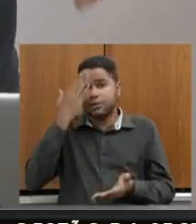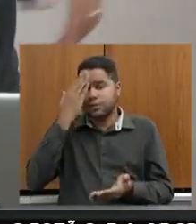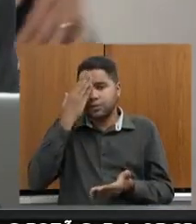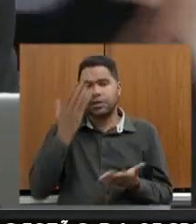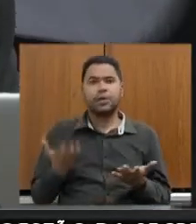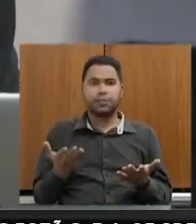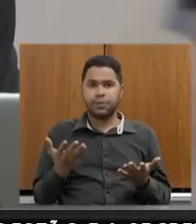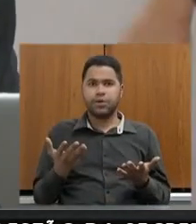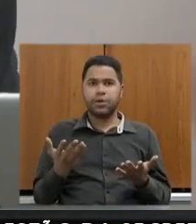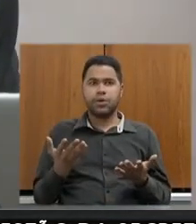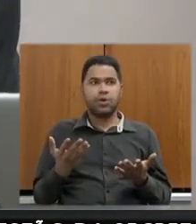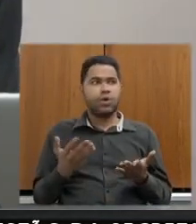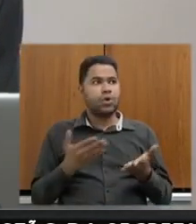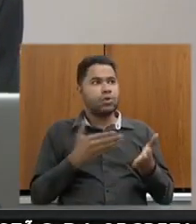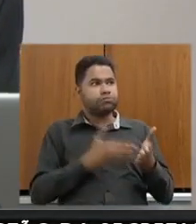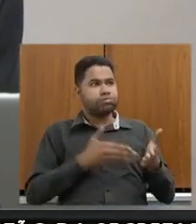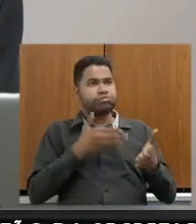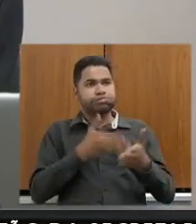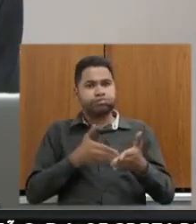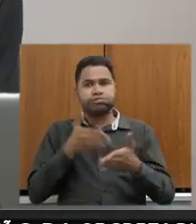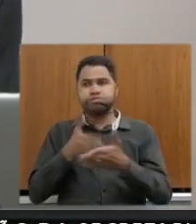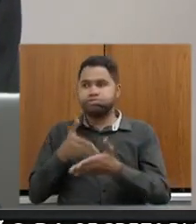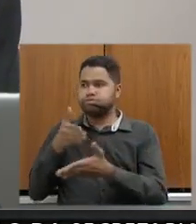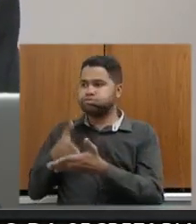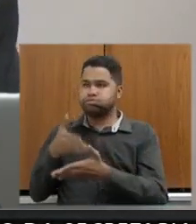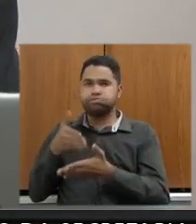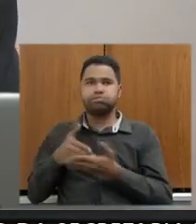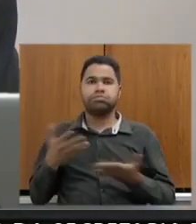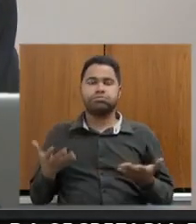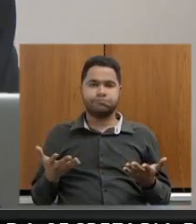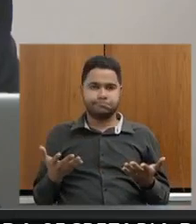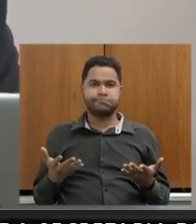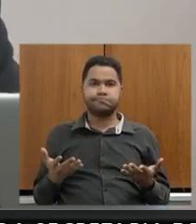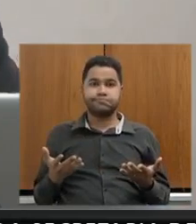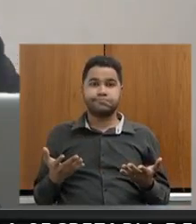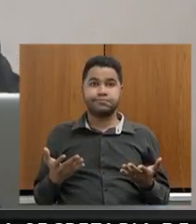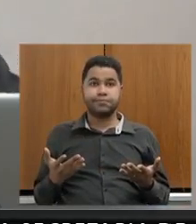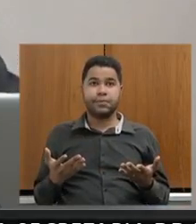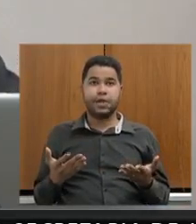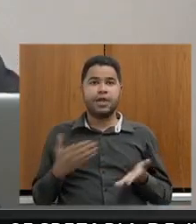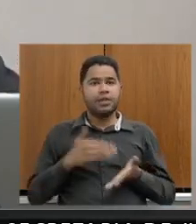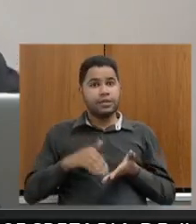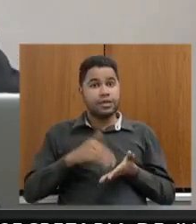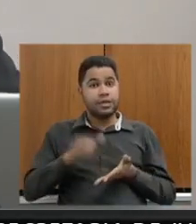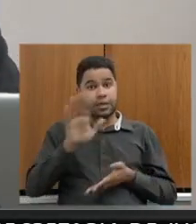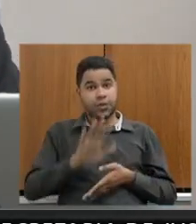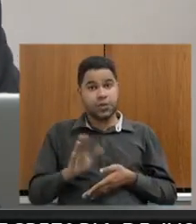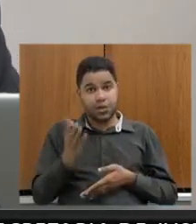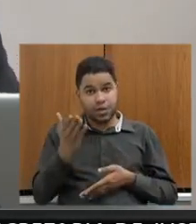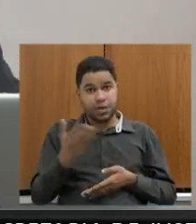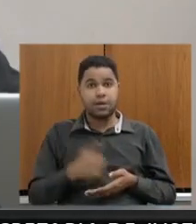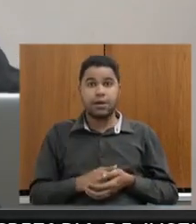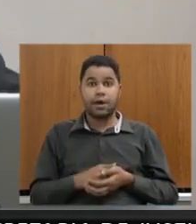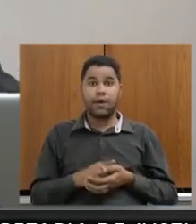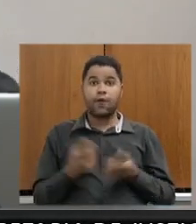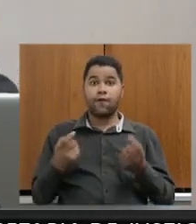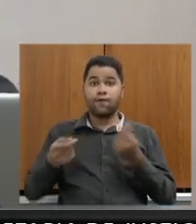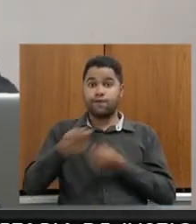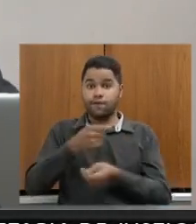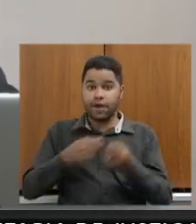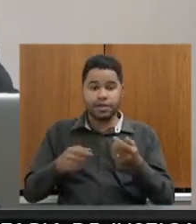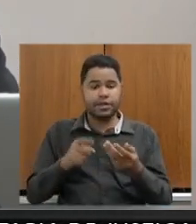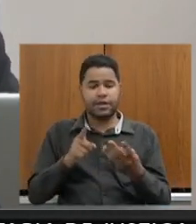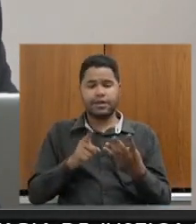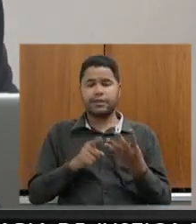gente sabe que o Central então na famosa ecofin secretário-geral Fazenda